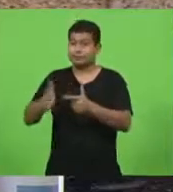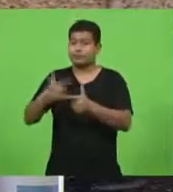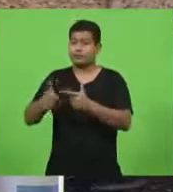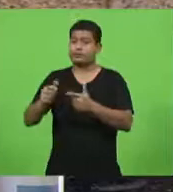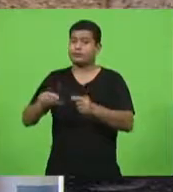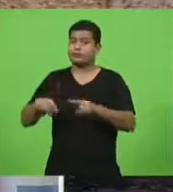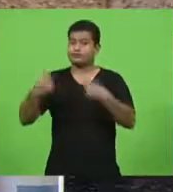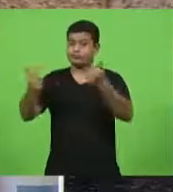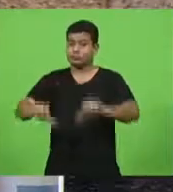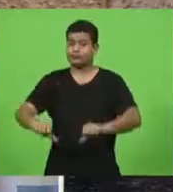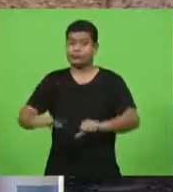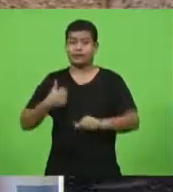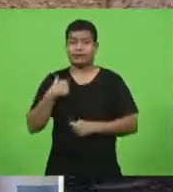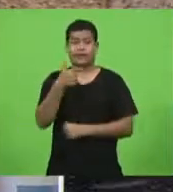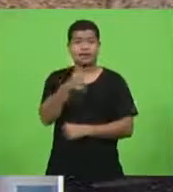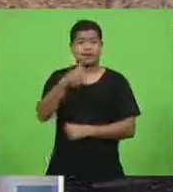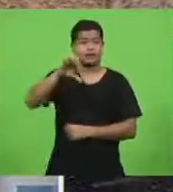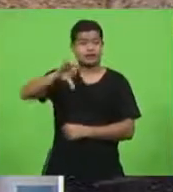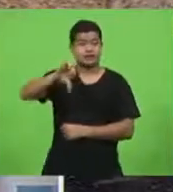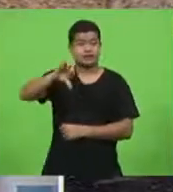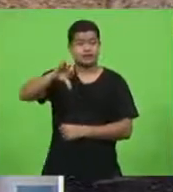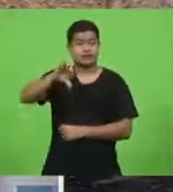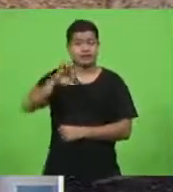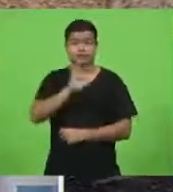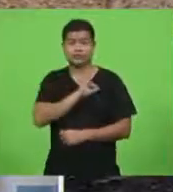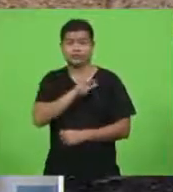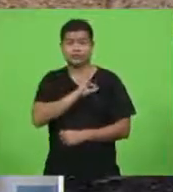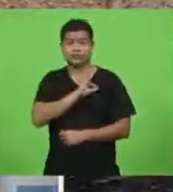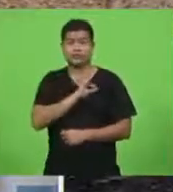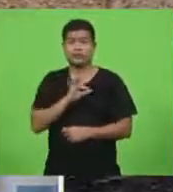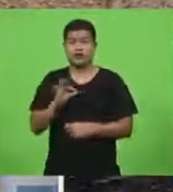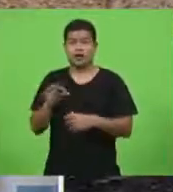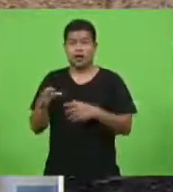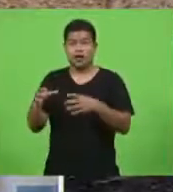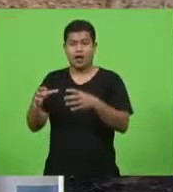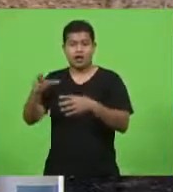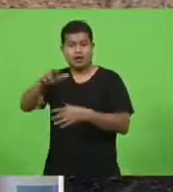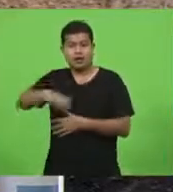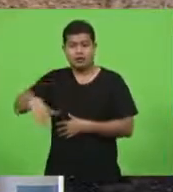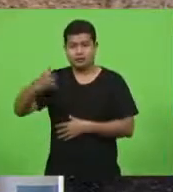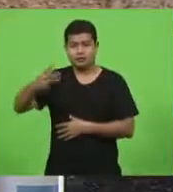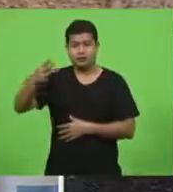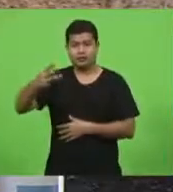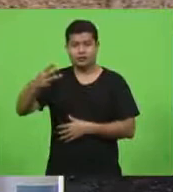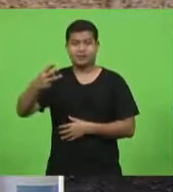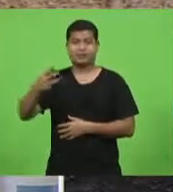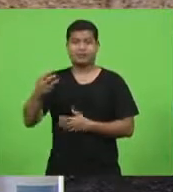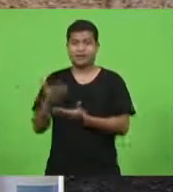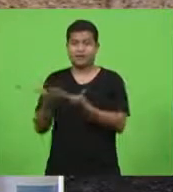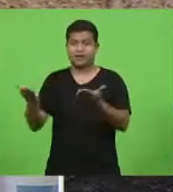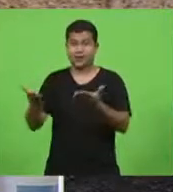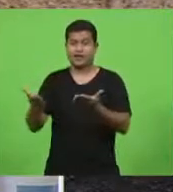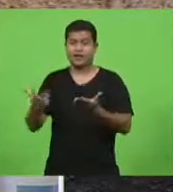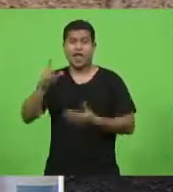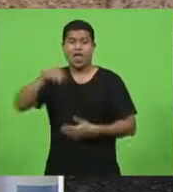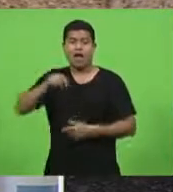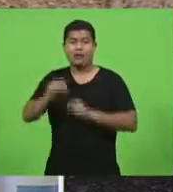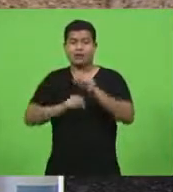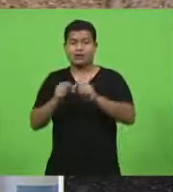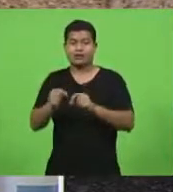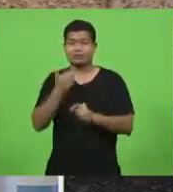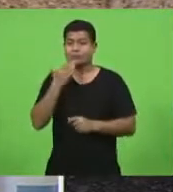79 policiais da terceira região ali, e grande parte disso aí decorrente de